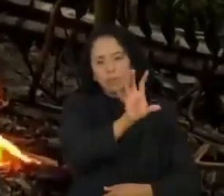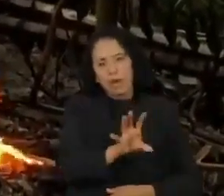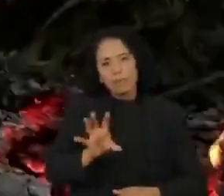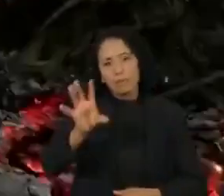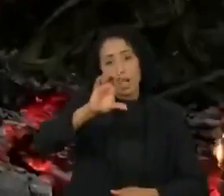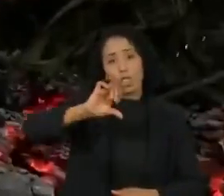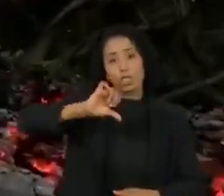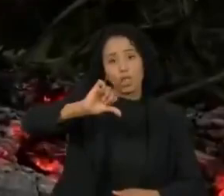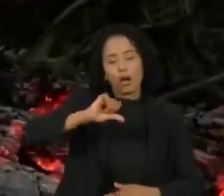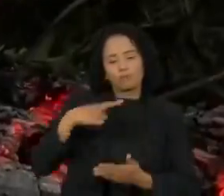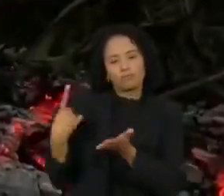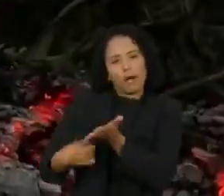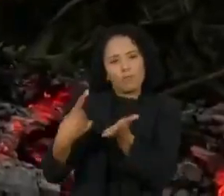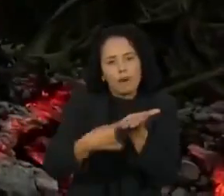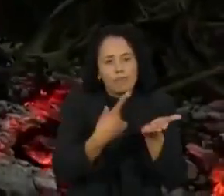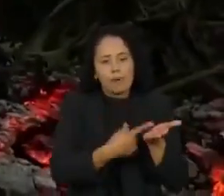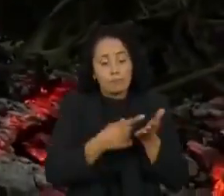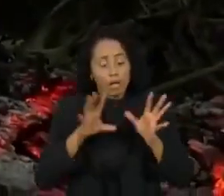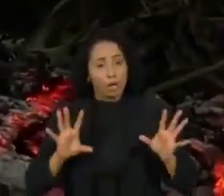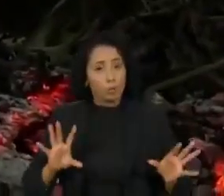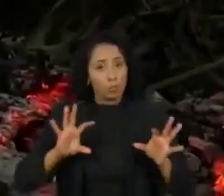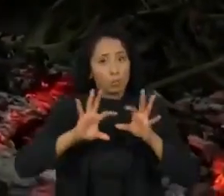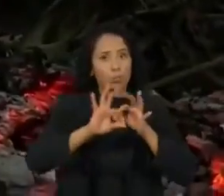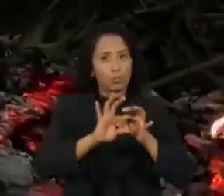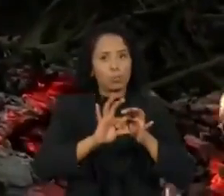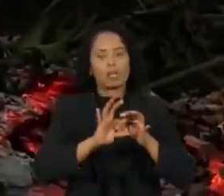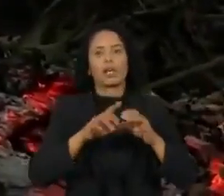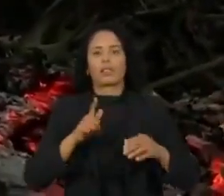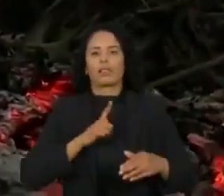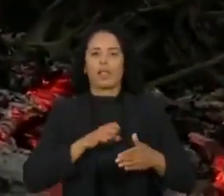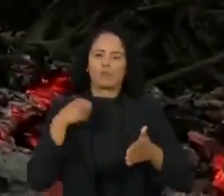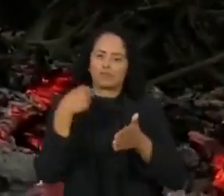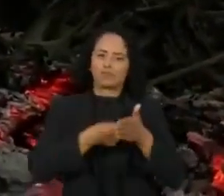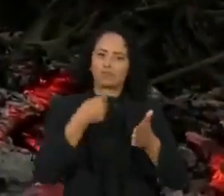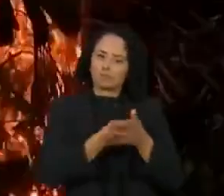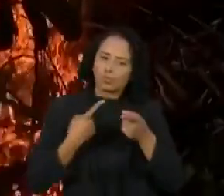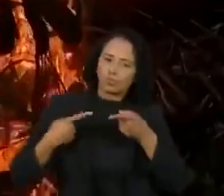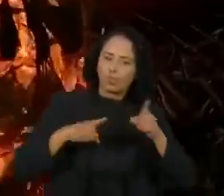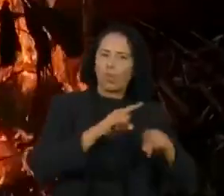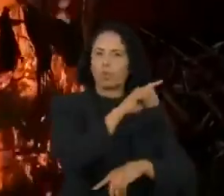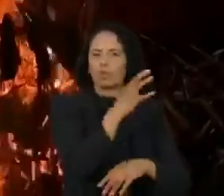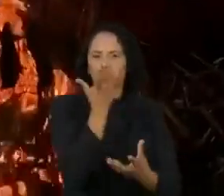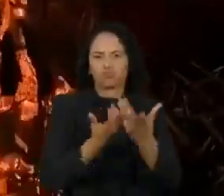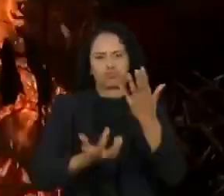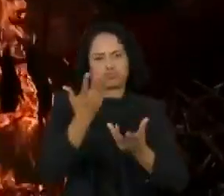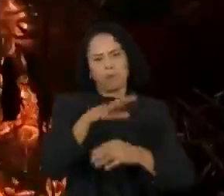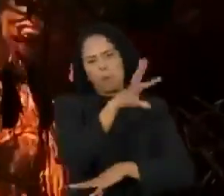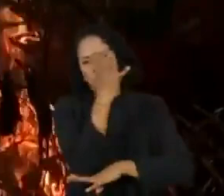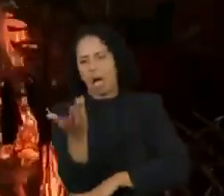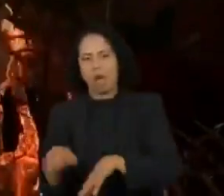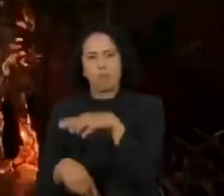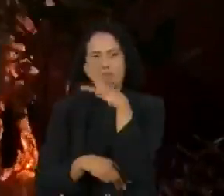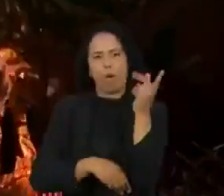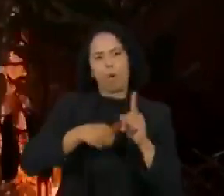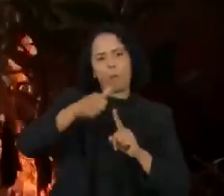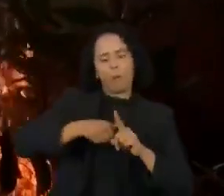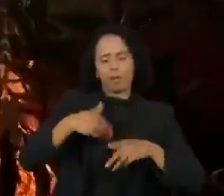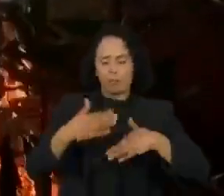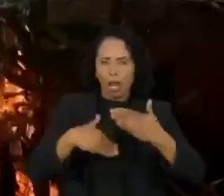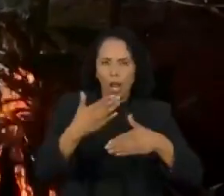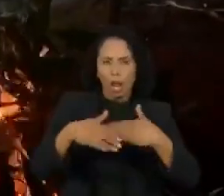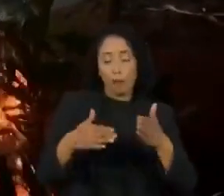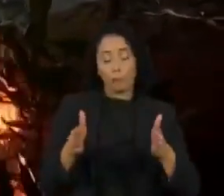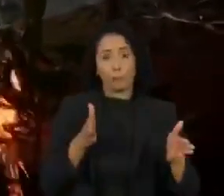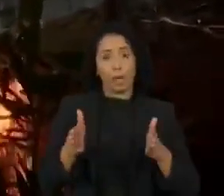uma força integrada para agir no combate a queimadas e desmatamentos ilegais nos próximos meses, período em que